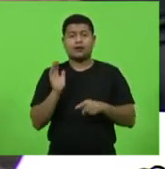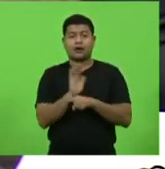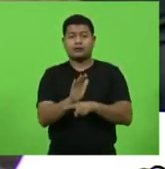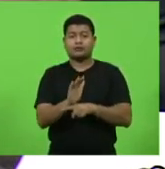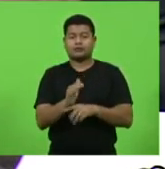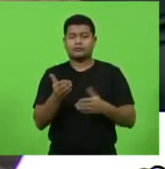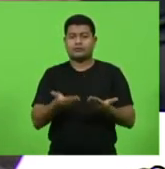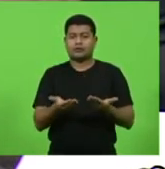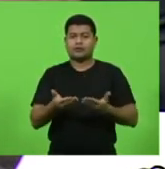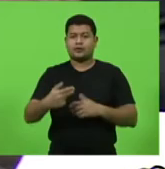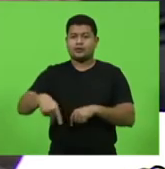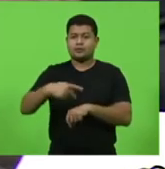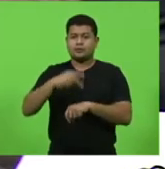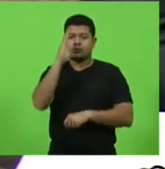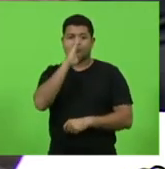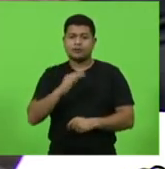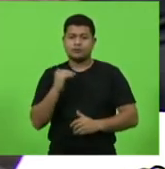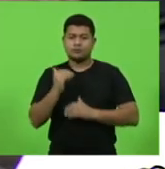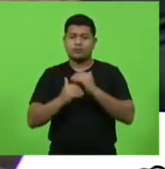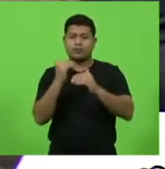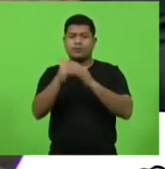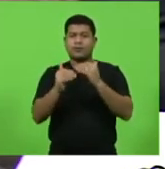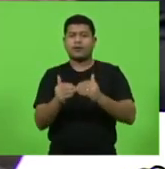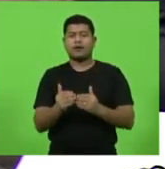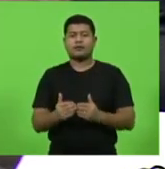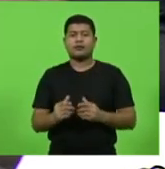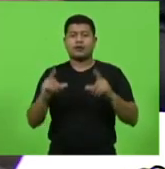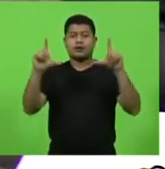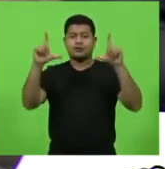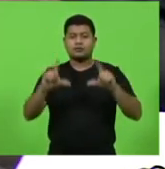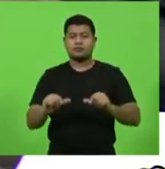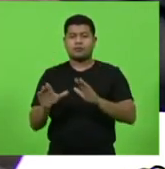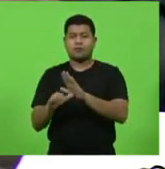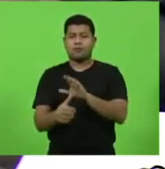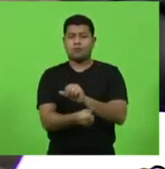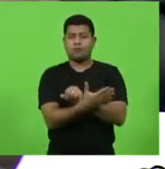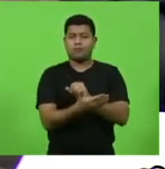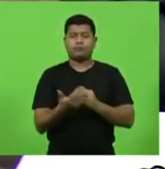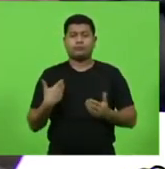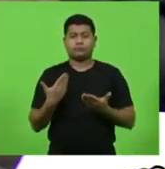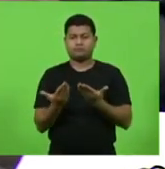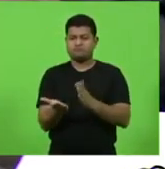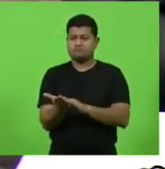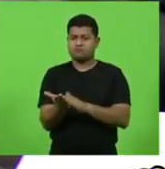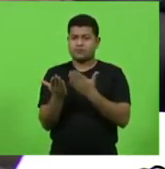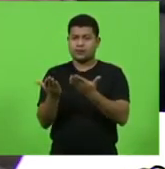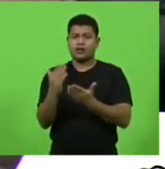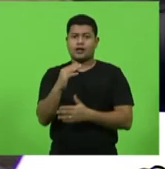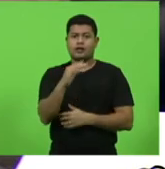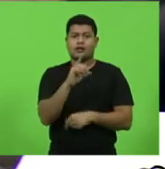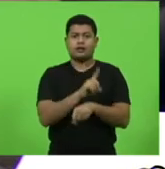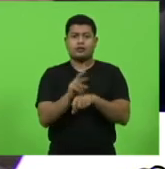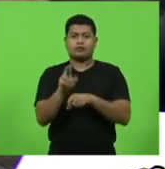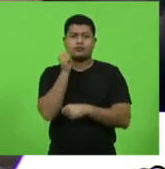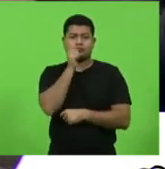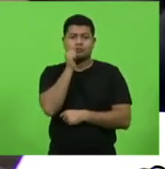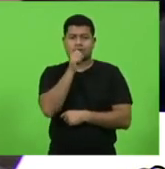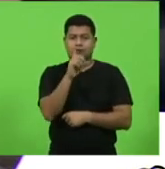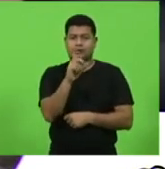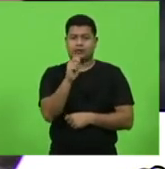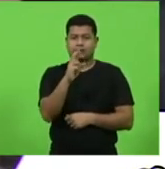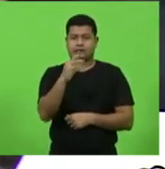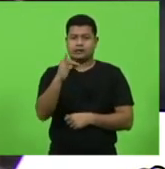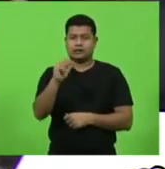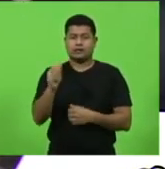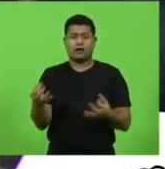com certeza, com muito menos corrupção como nós temos hoje. Então, meus parabéns à doutora Darcy Blatt, que termina os seus